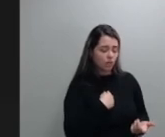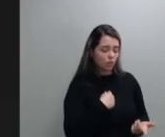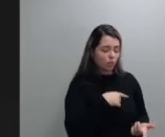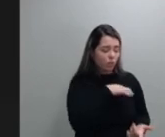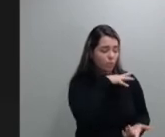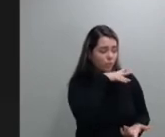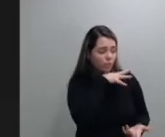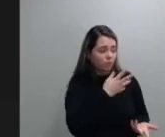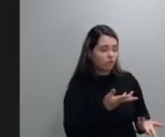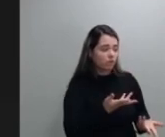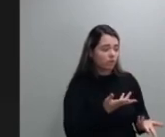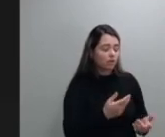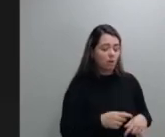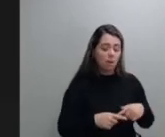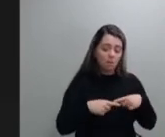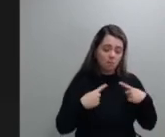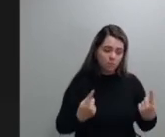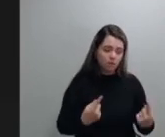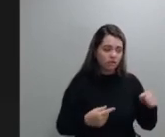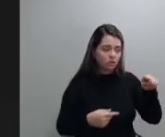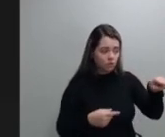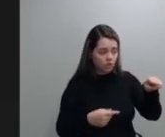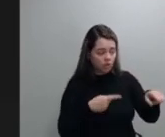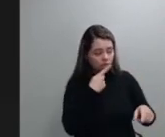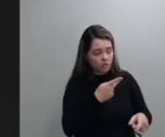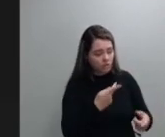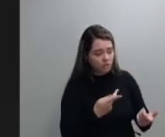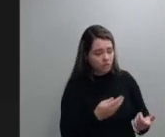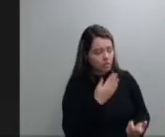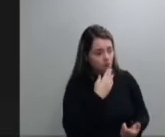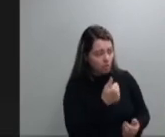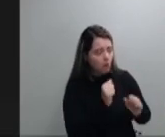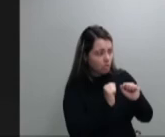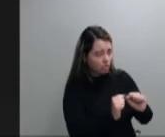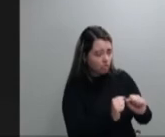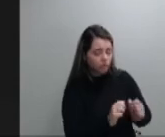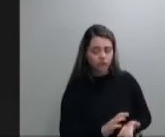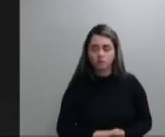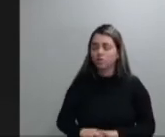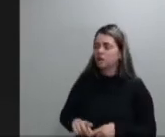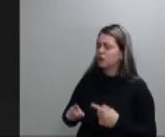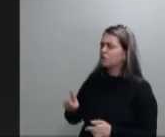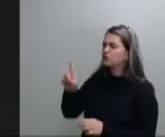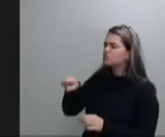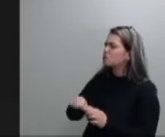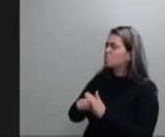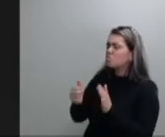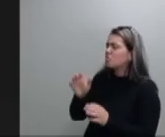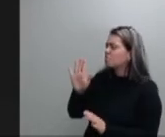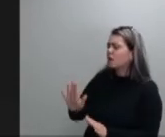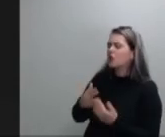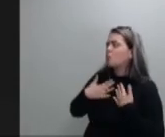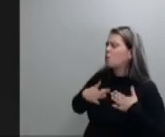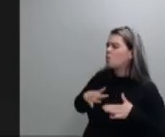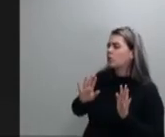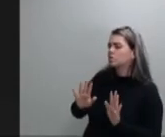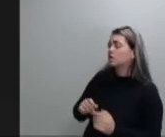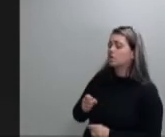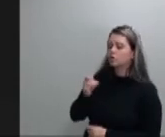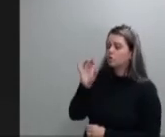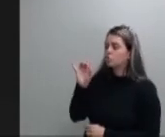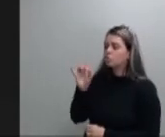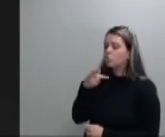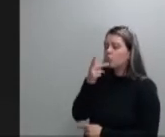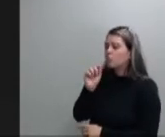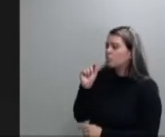eu escutei atentamente eu pedi uma parte só ministro eu sei eu estou cansando os colegas não está referindo então